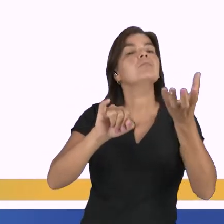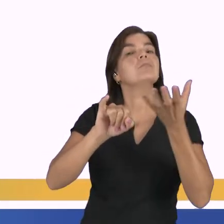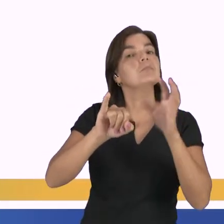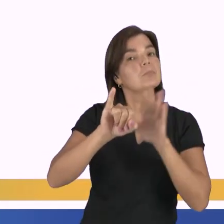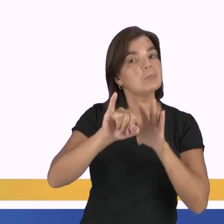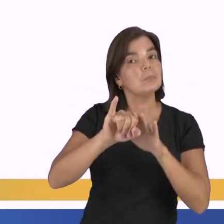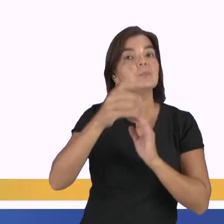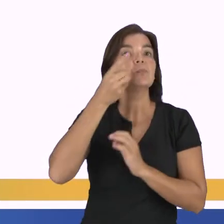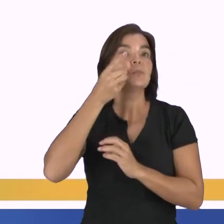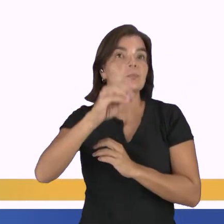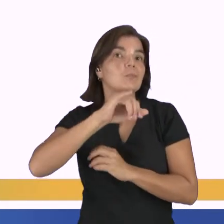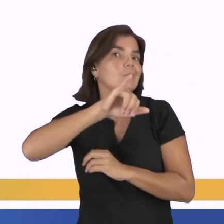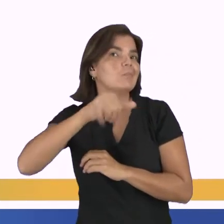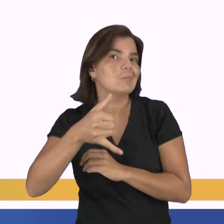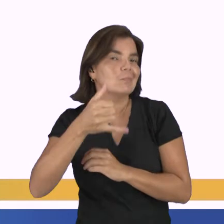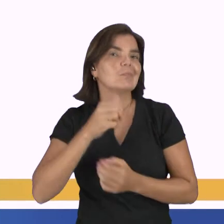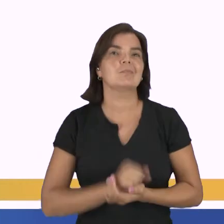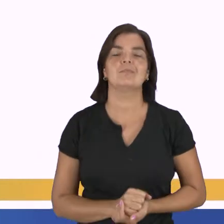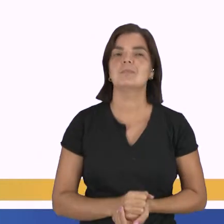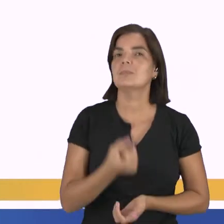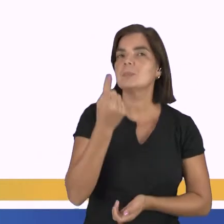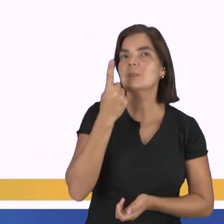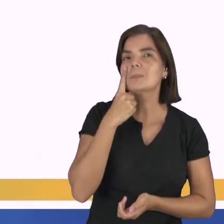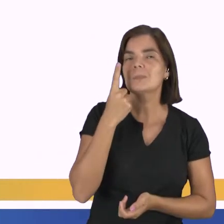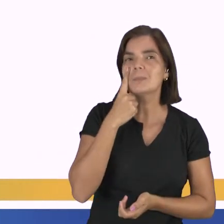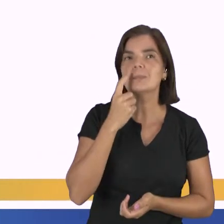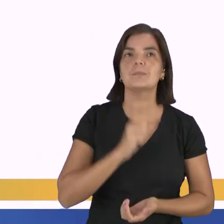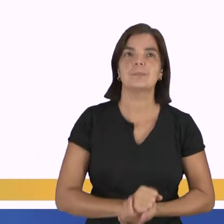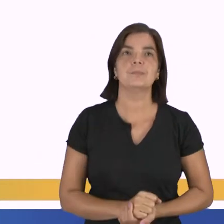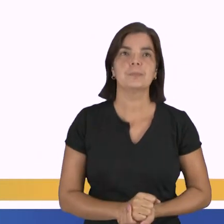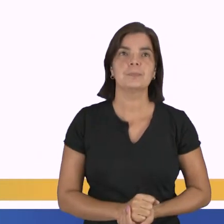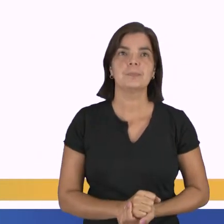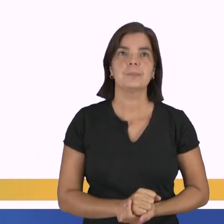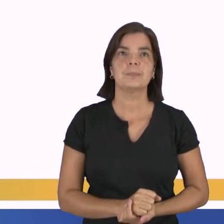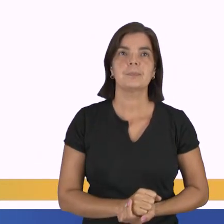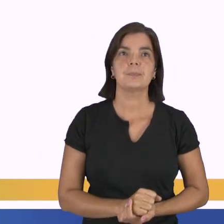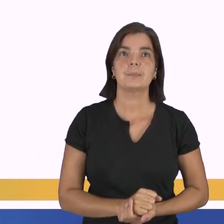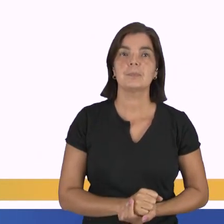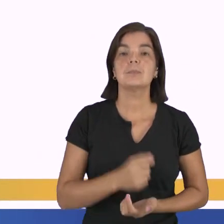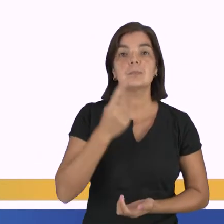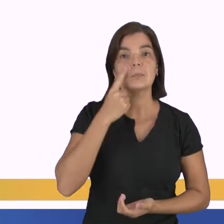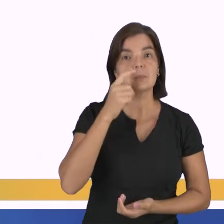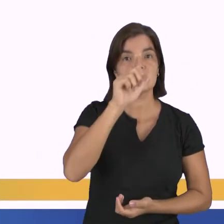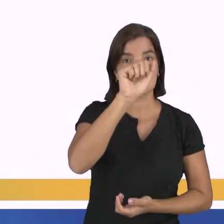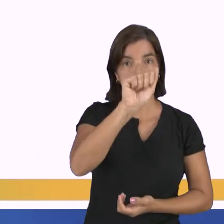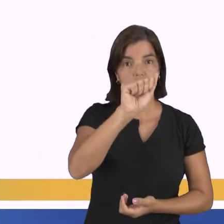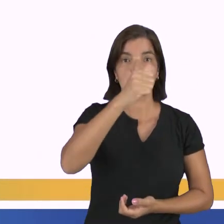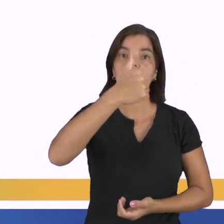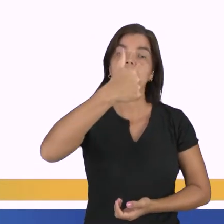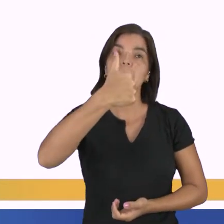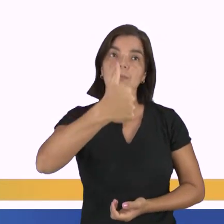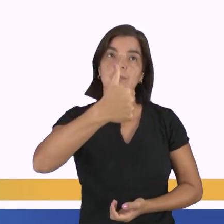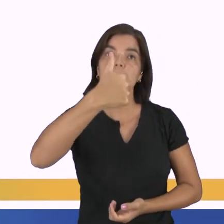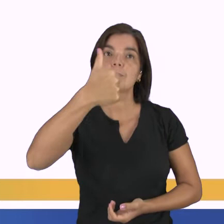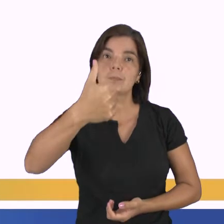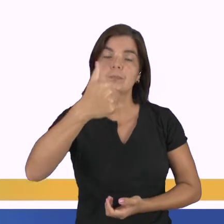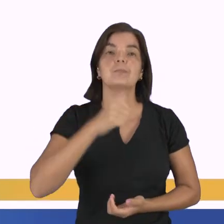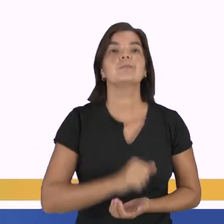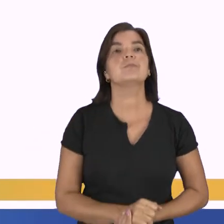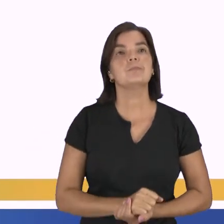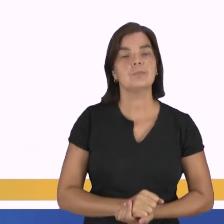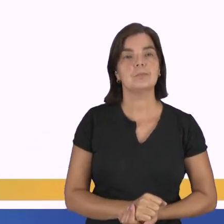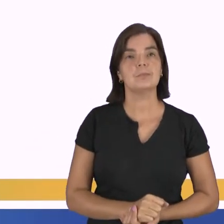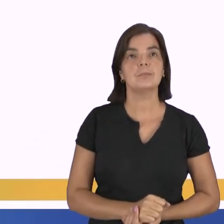é que eu quero no momento e do dia J presta bem atenção nisso então aqui é o elemento a um é o elemento do